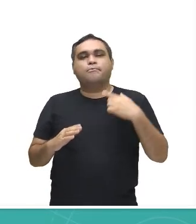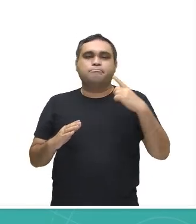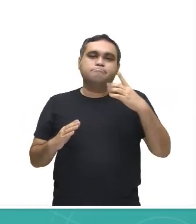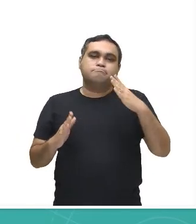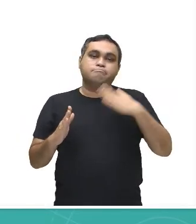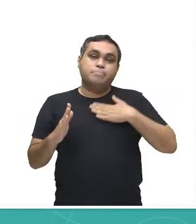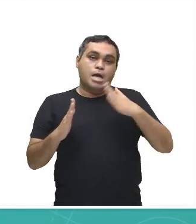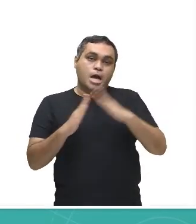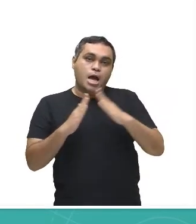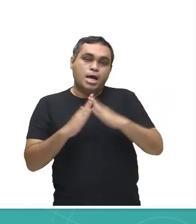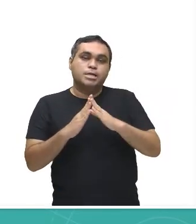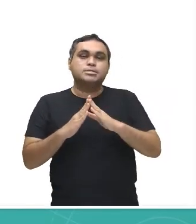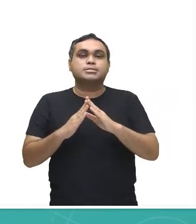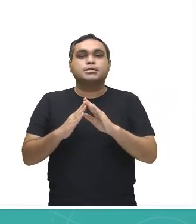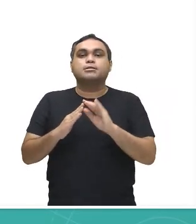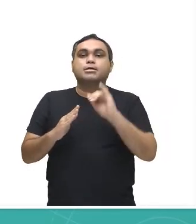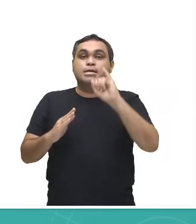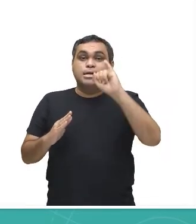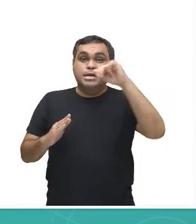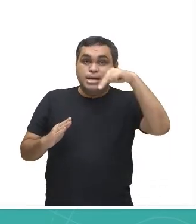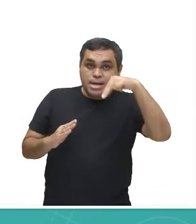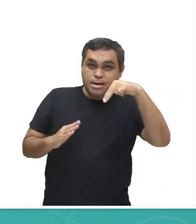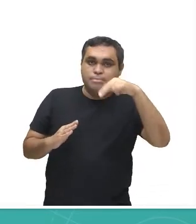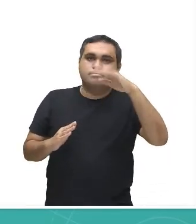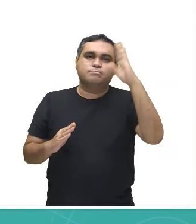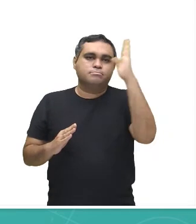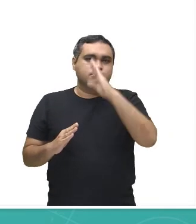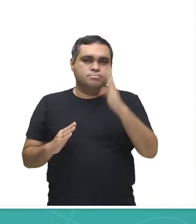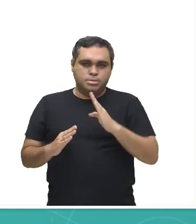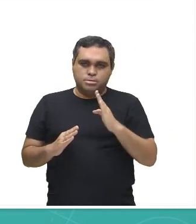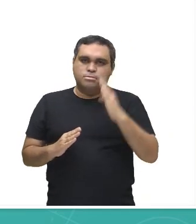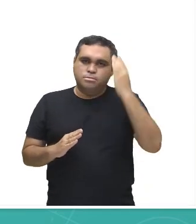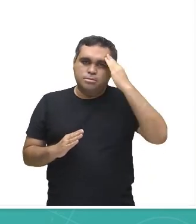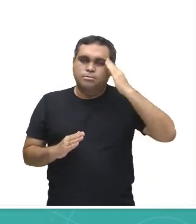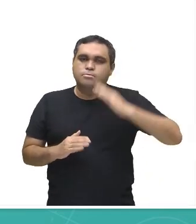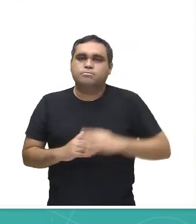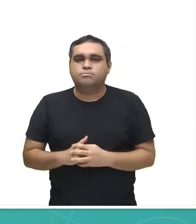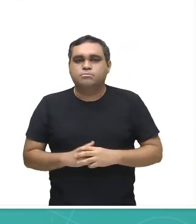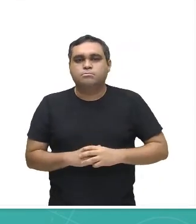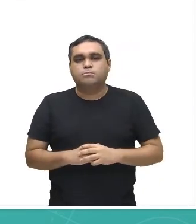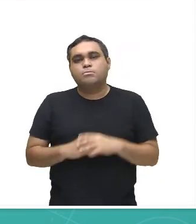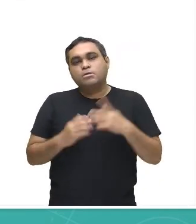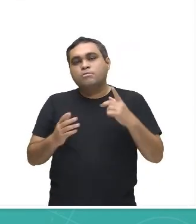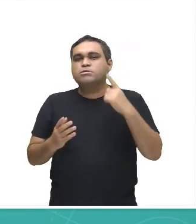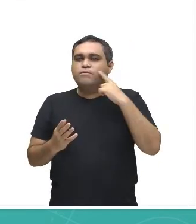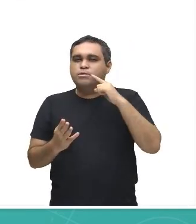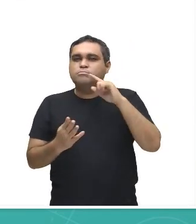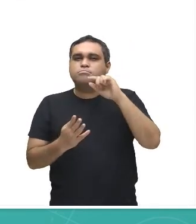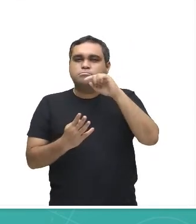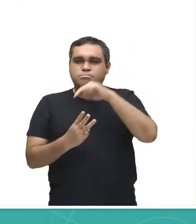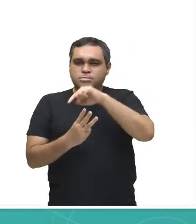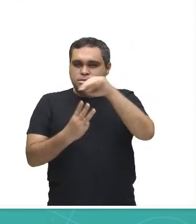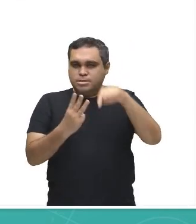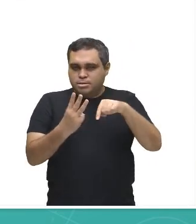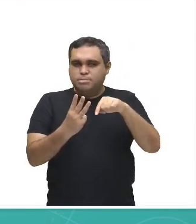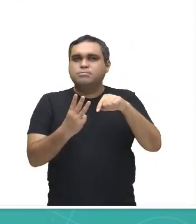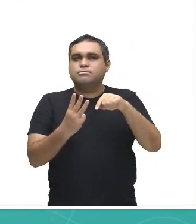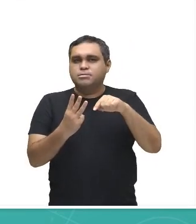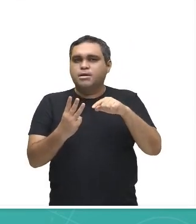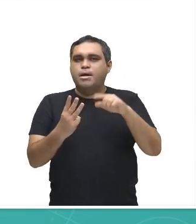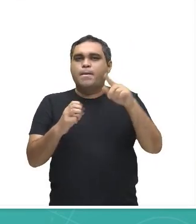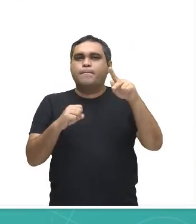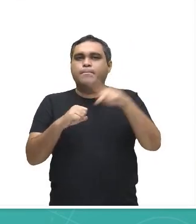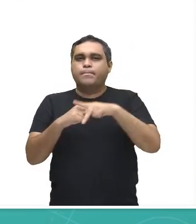Então, vocês viram comigo aqui o uso das prepositions of place, que são as preposições de lugares na língua inglesa, que é o